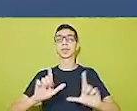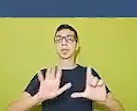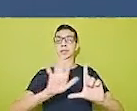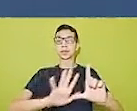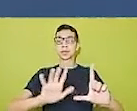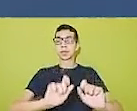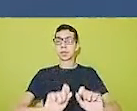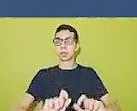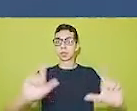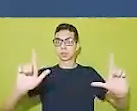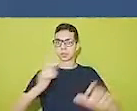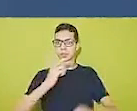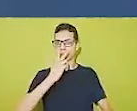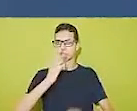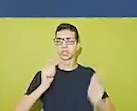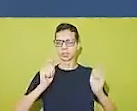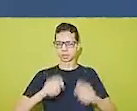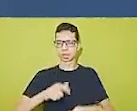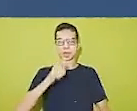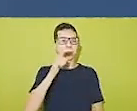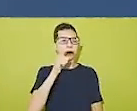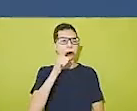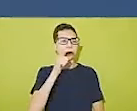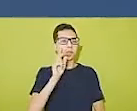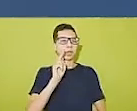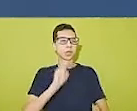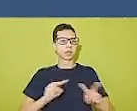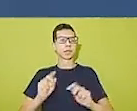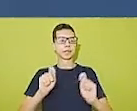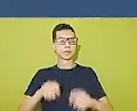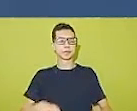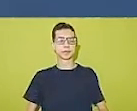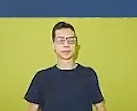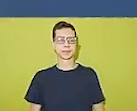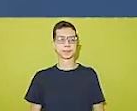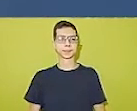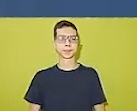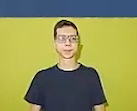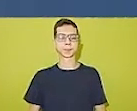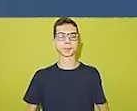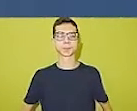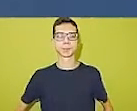né? Tá bom. Eu vou começar